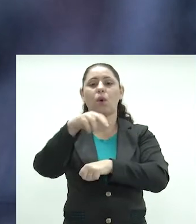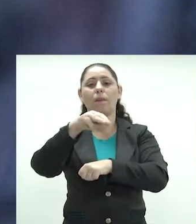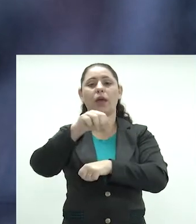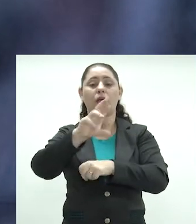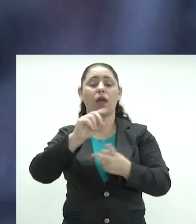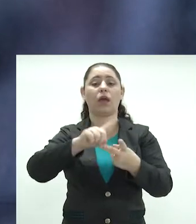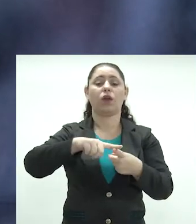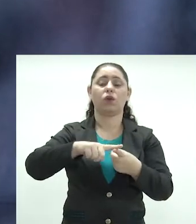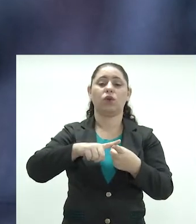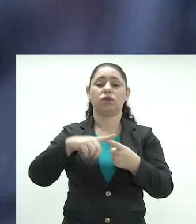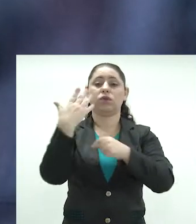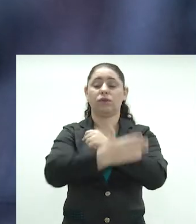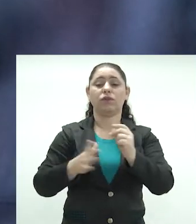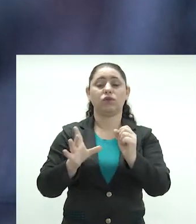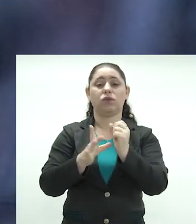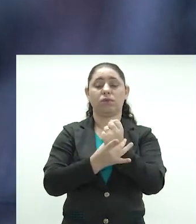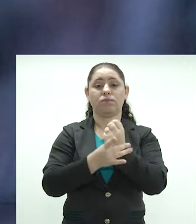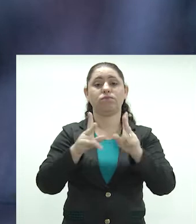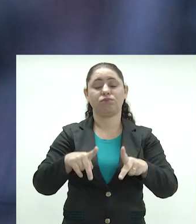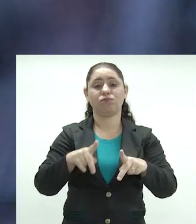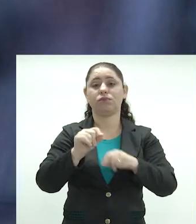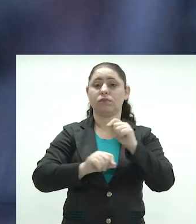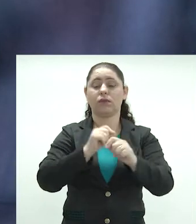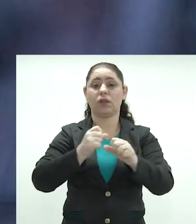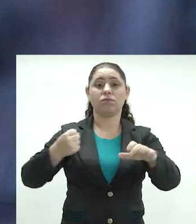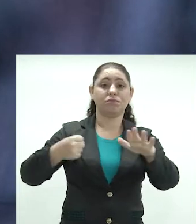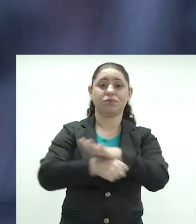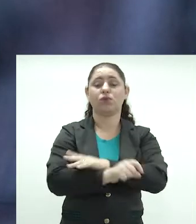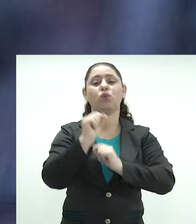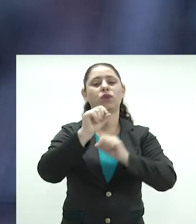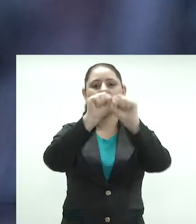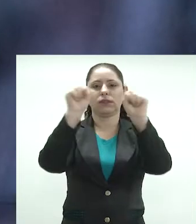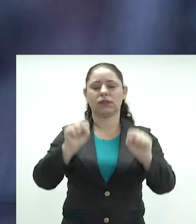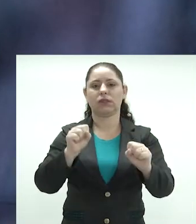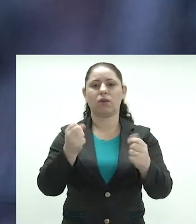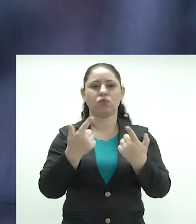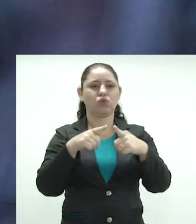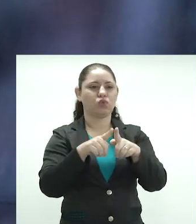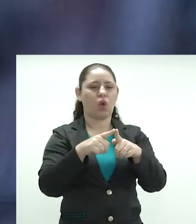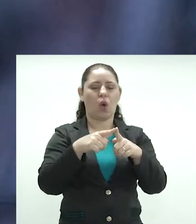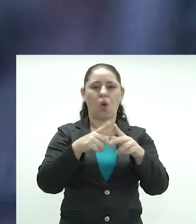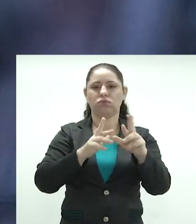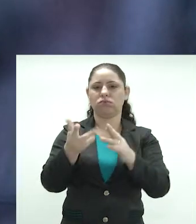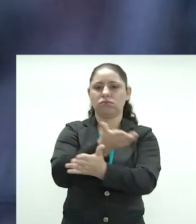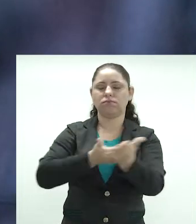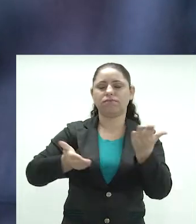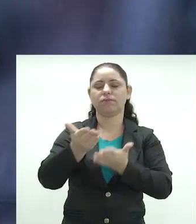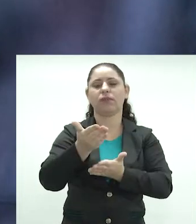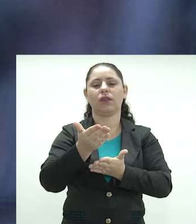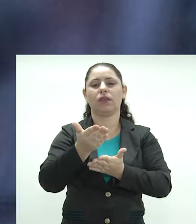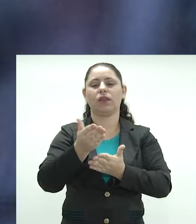conversou com o Dr. Homero Lupo Medeiros, da Defensoria, por exemplo, que tem implementado o sistema de